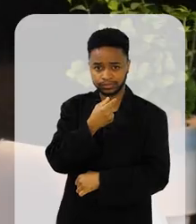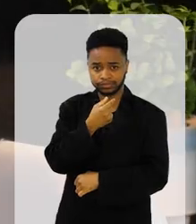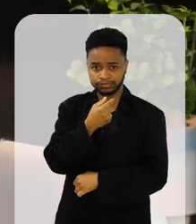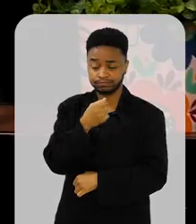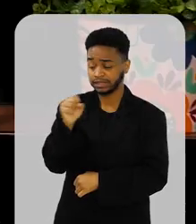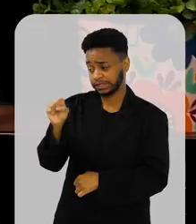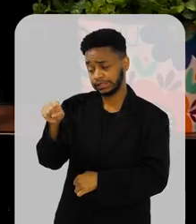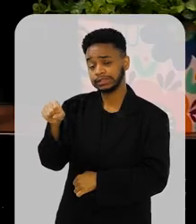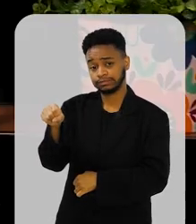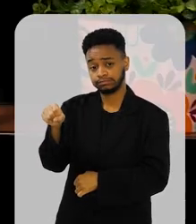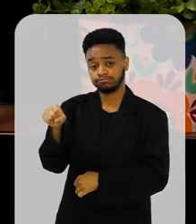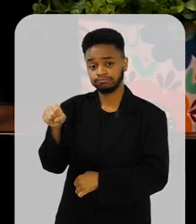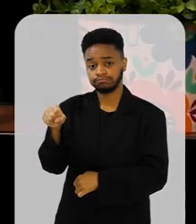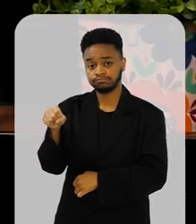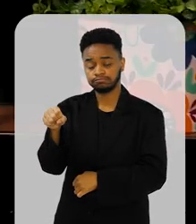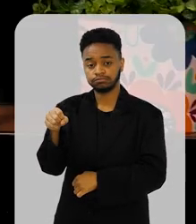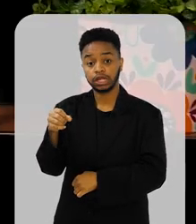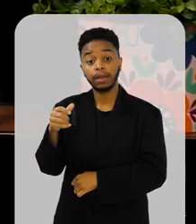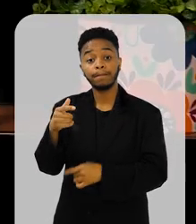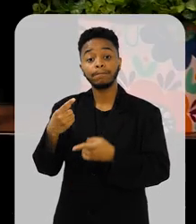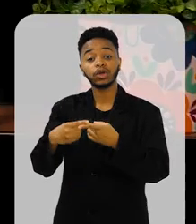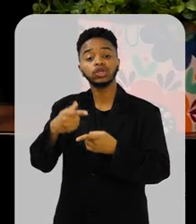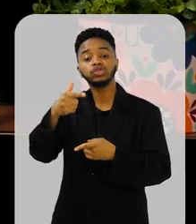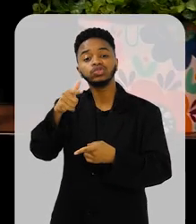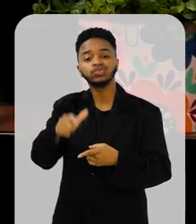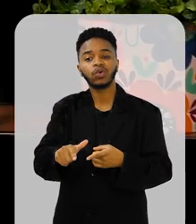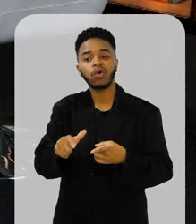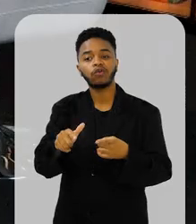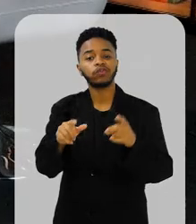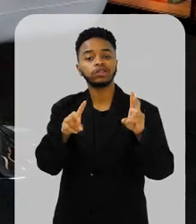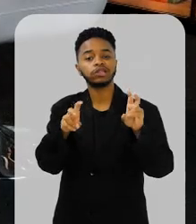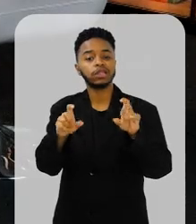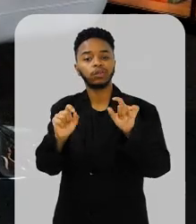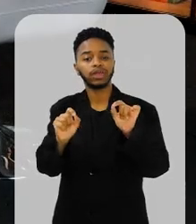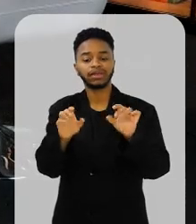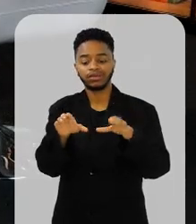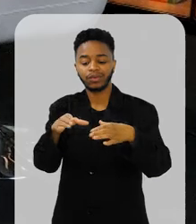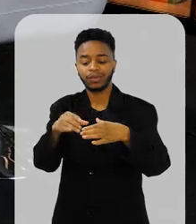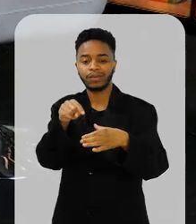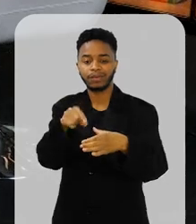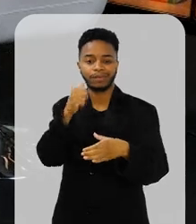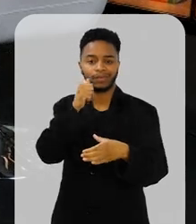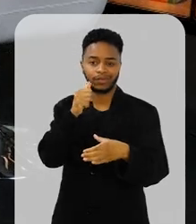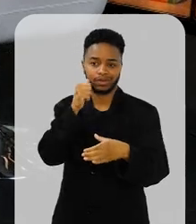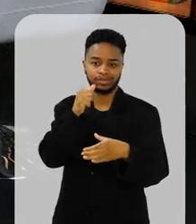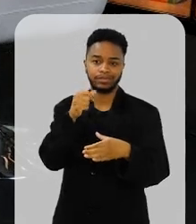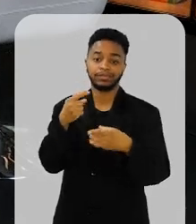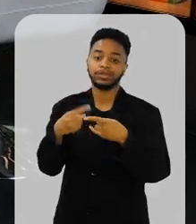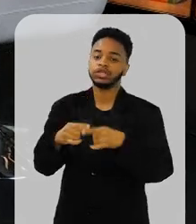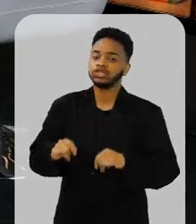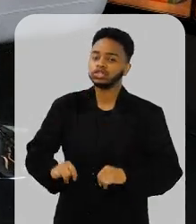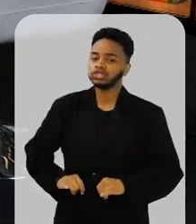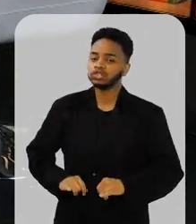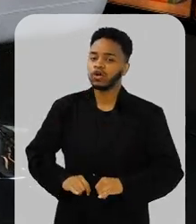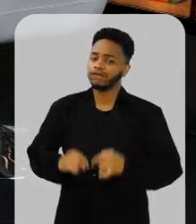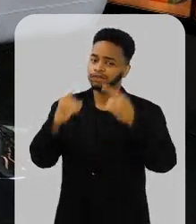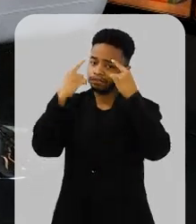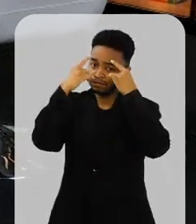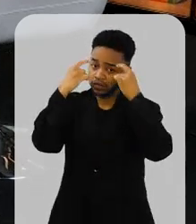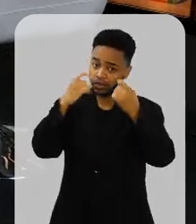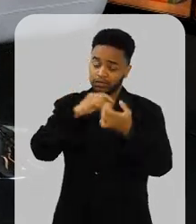Também. Sim. Claro. De novo, a questão da categoria mulher, né? Mulher. Que sofre todo tipo